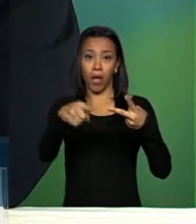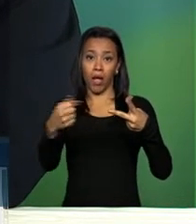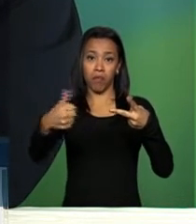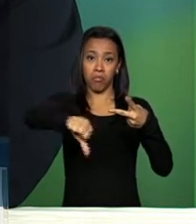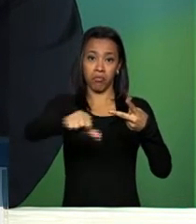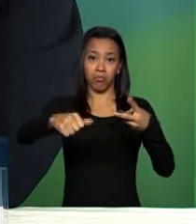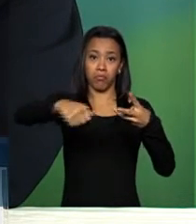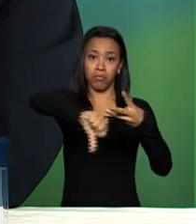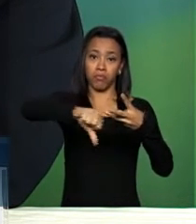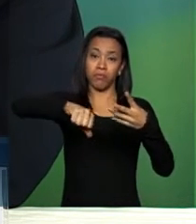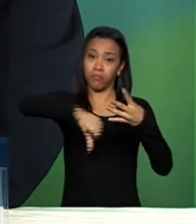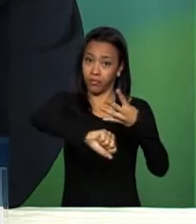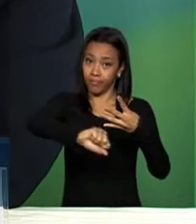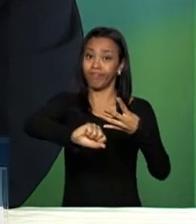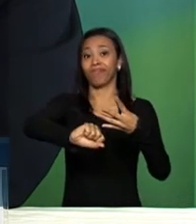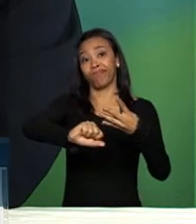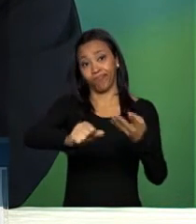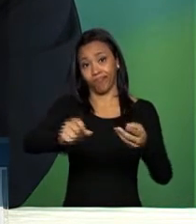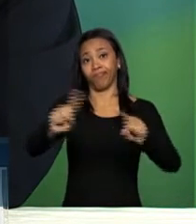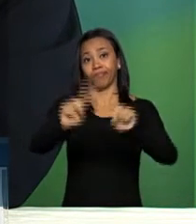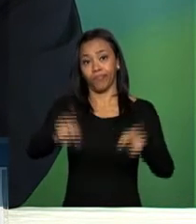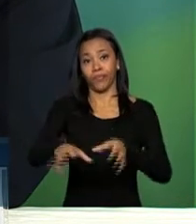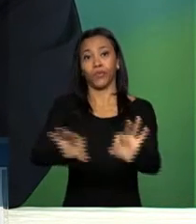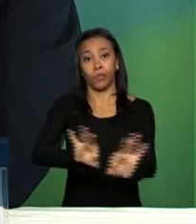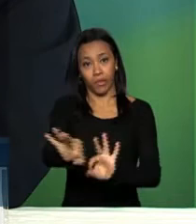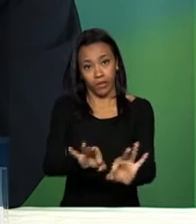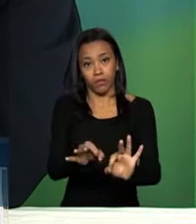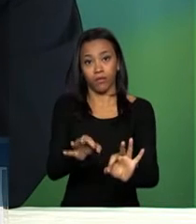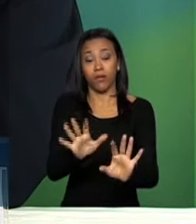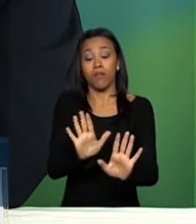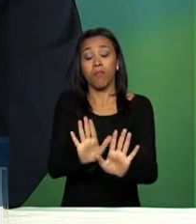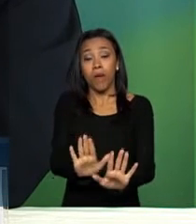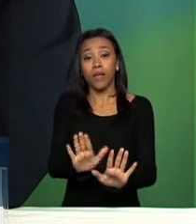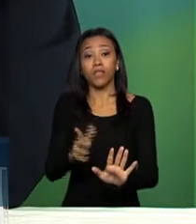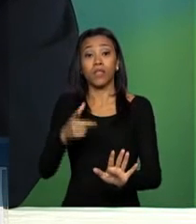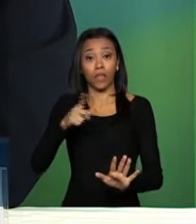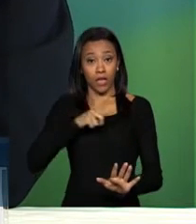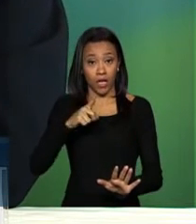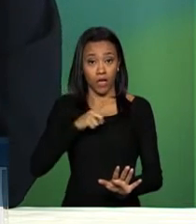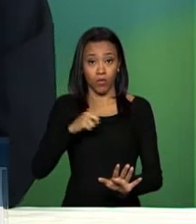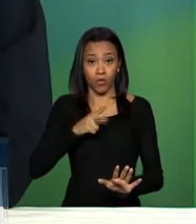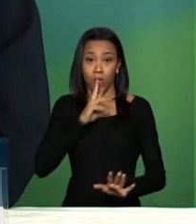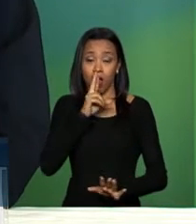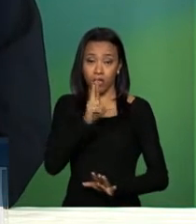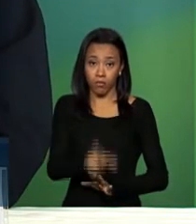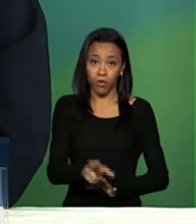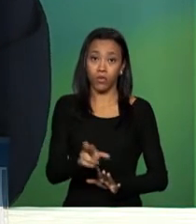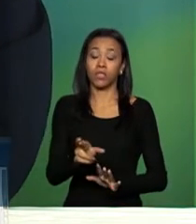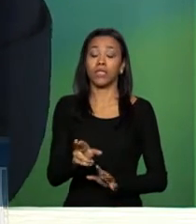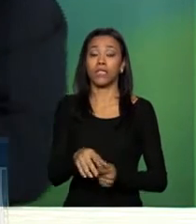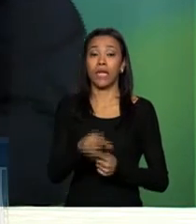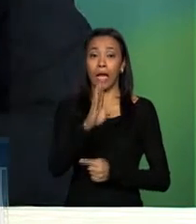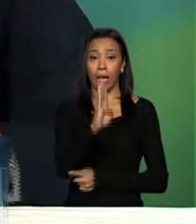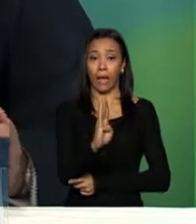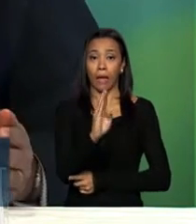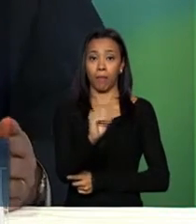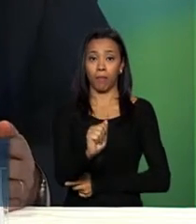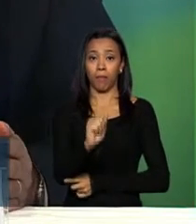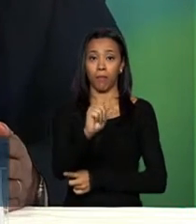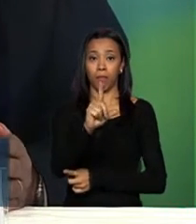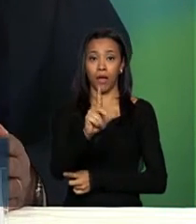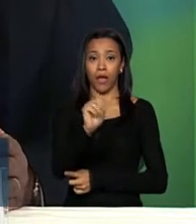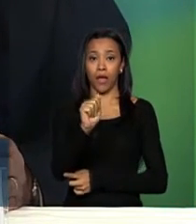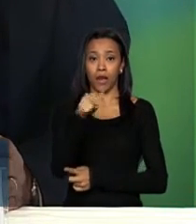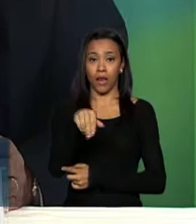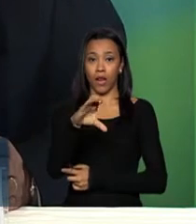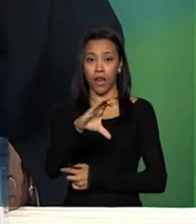dizer é que nós teremos esse ano um resultado na balança comercial positivo. E quero até